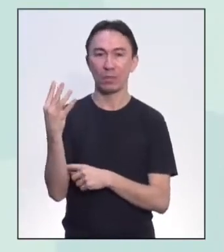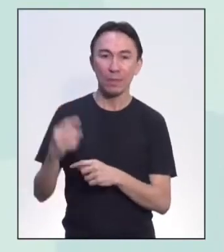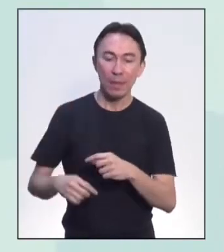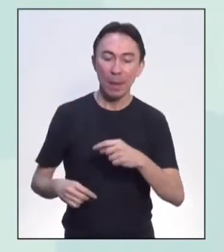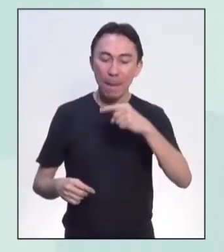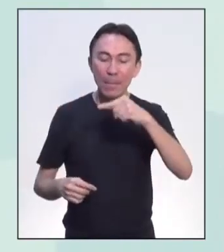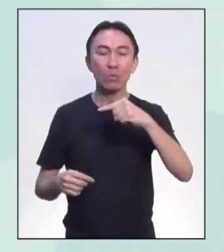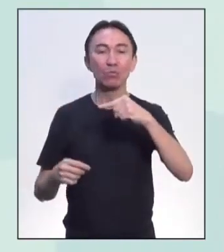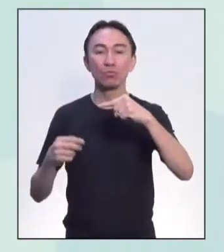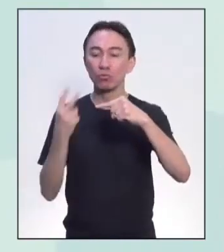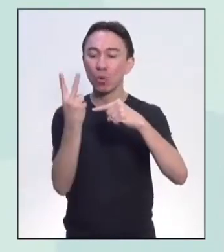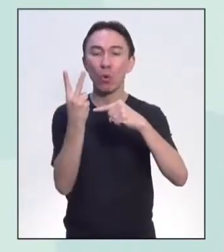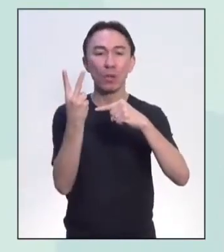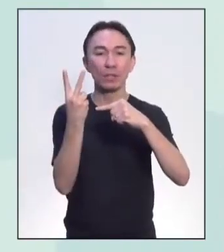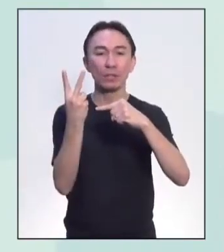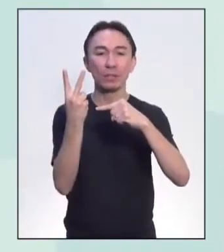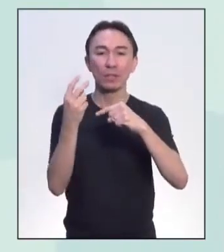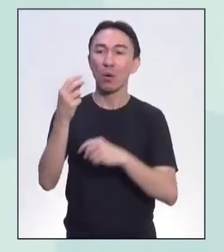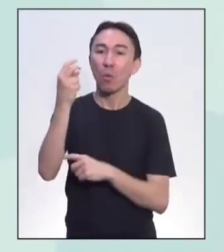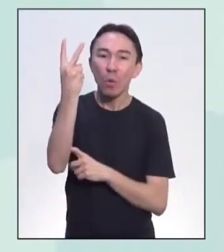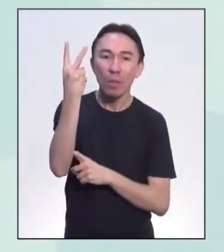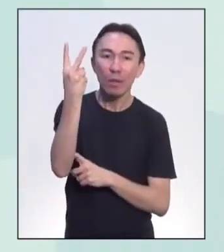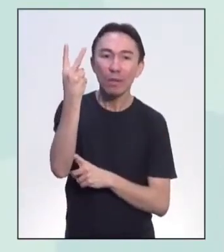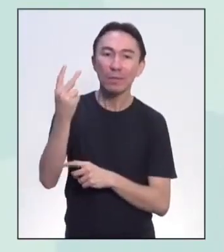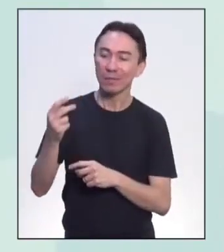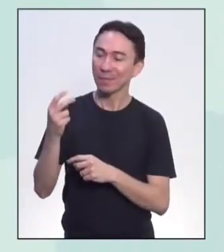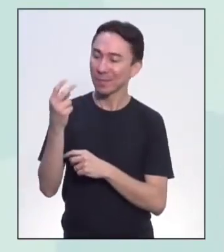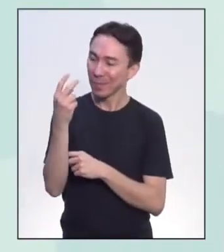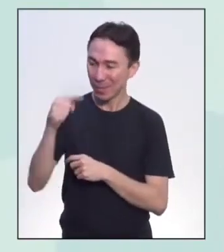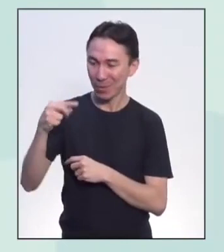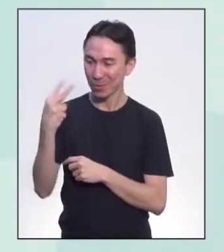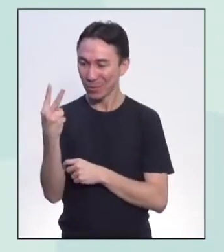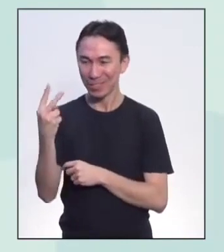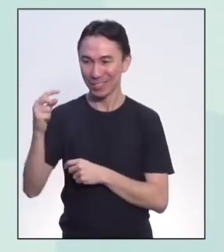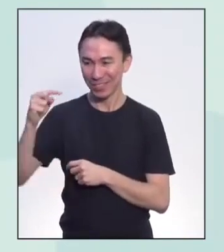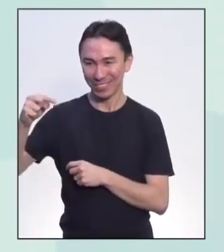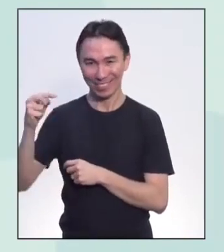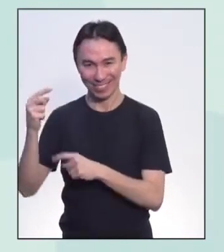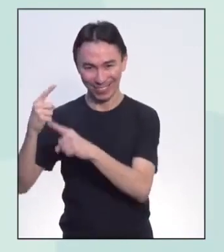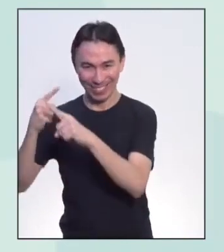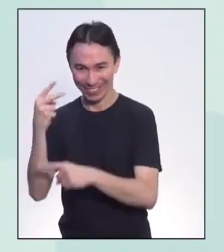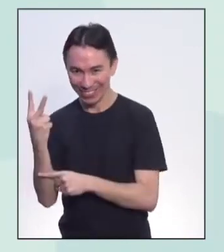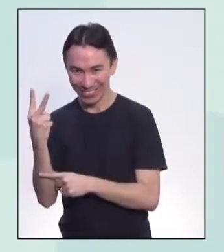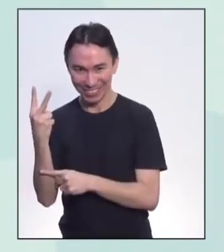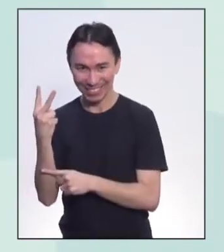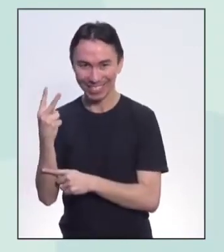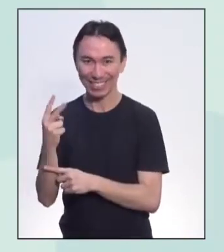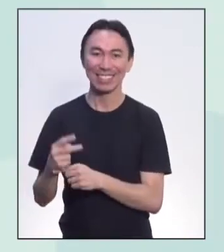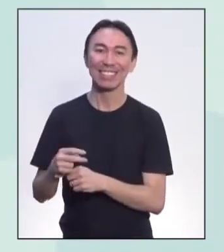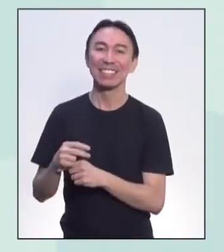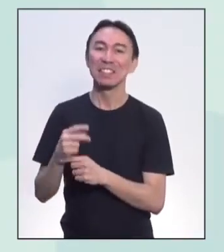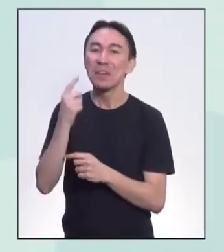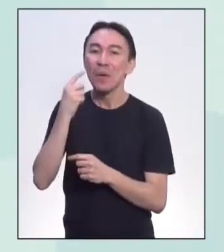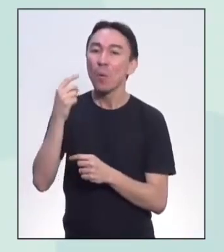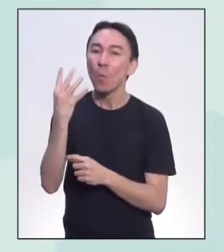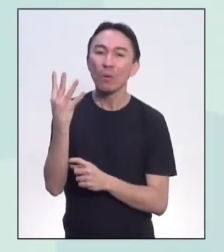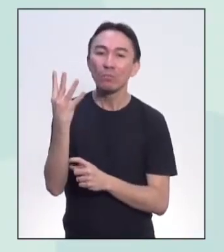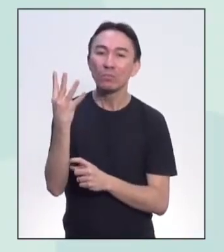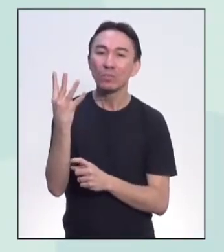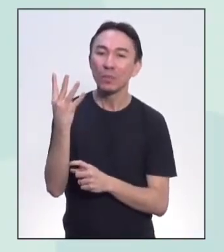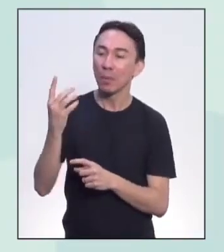2 elevado ao quadrado. Menos 2 vezes menos 2. Sinais iguais, mais 2 vezes 2,